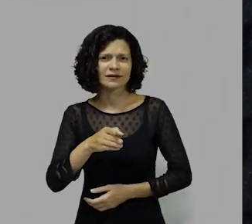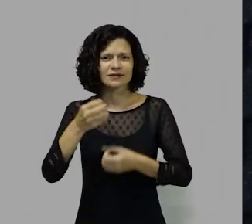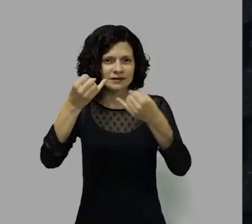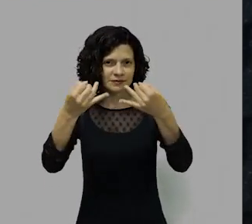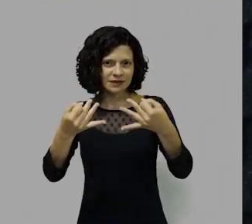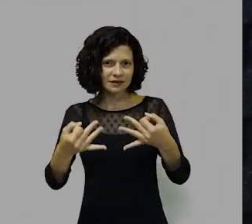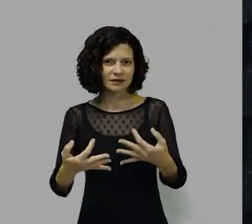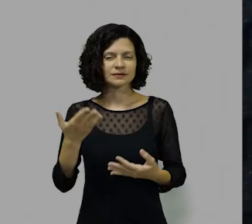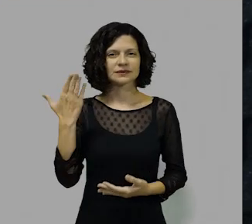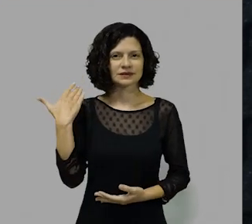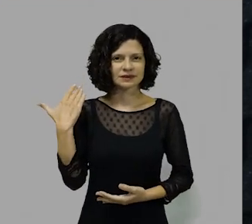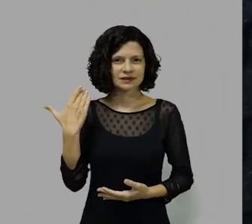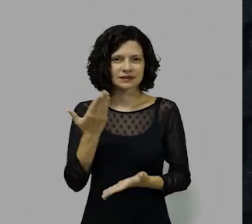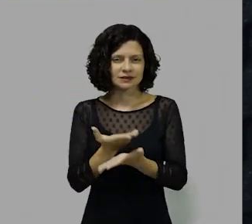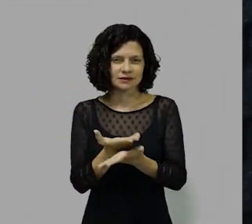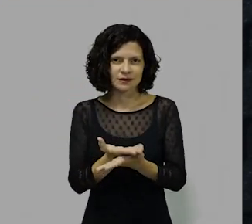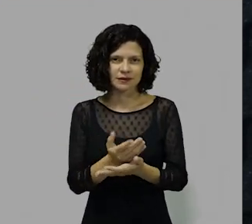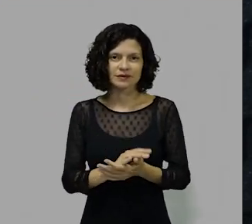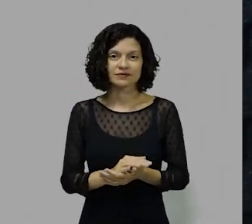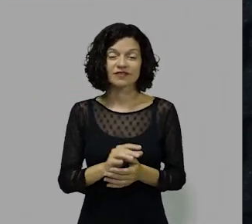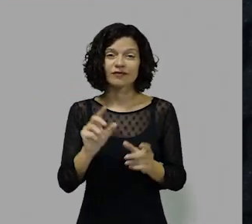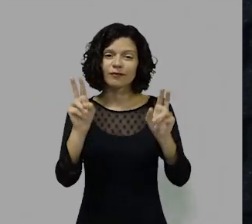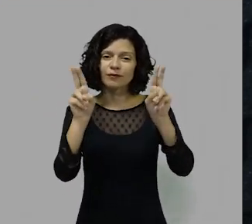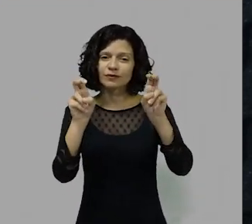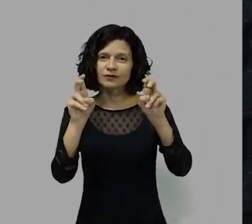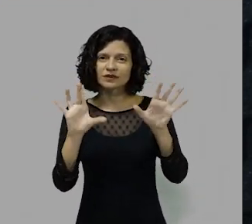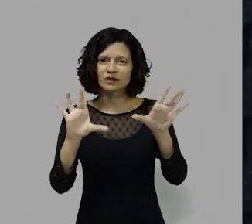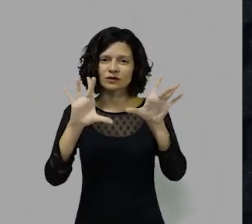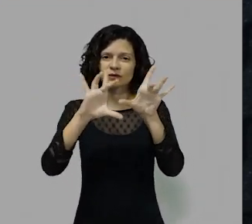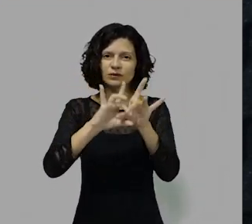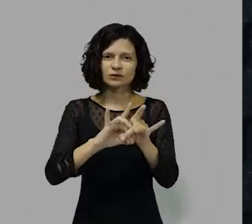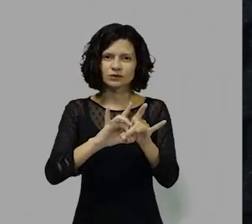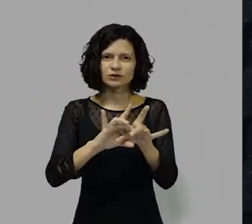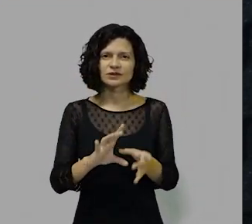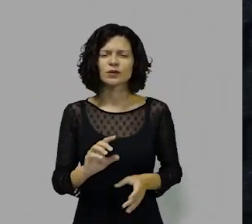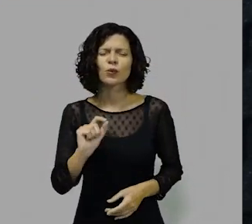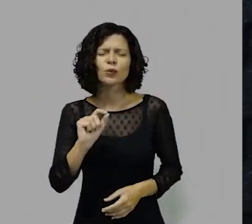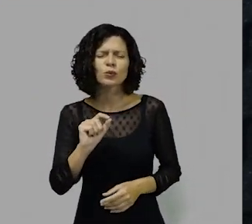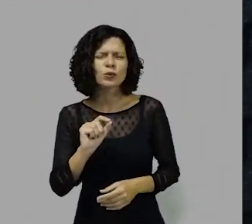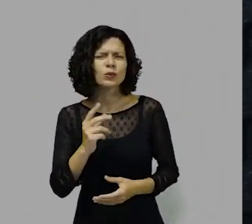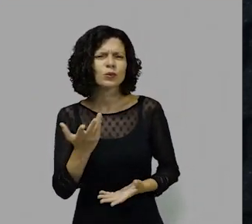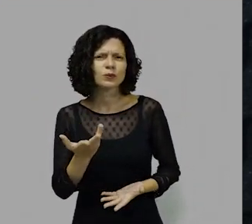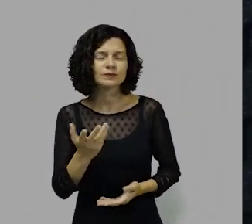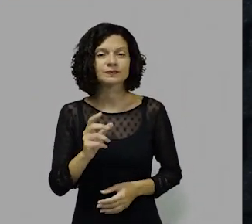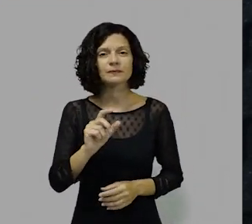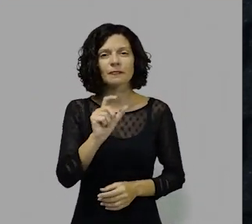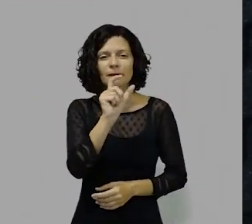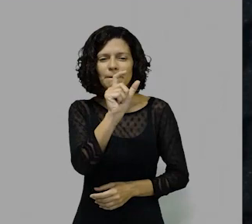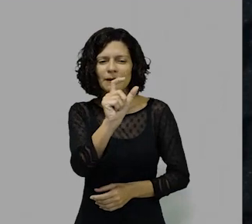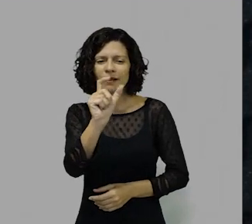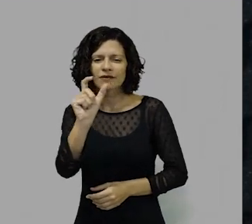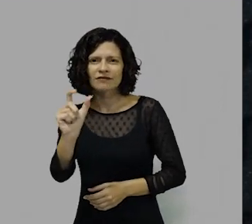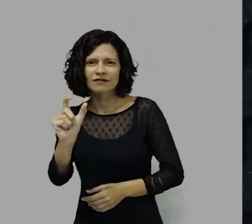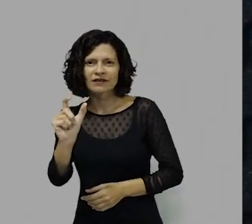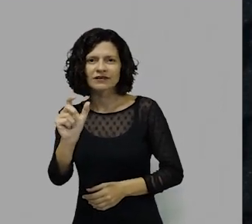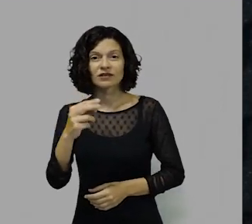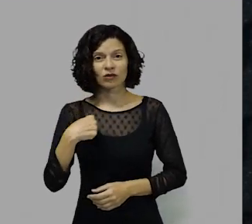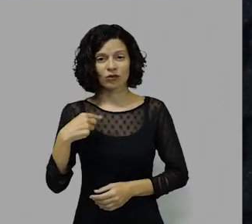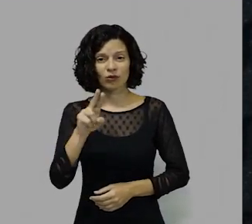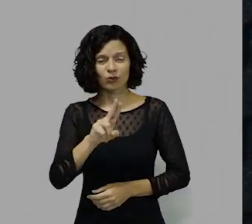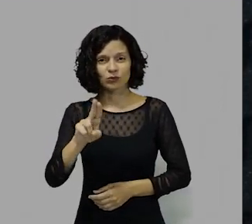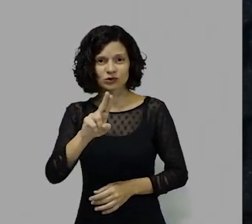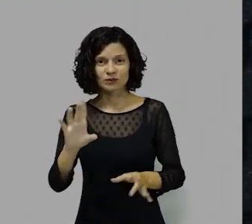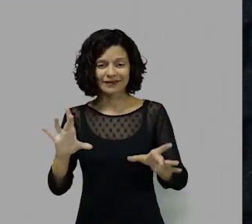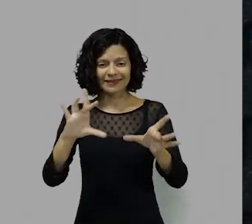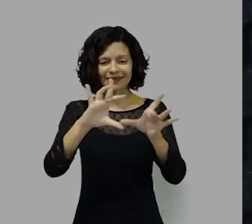das conjunções. Tá? As conjunções são aquelas palavrinhas individuais que nós usamos para fazer